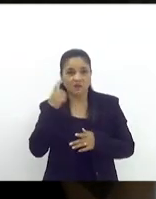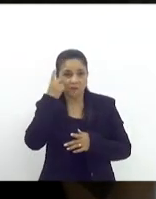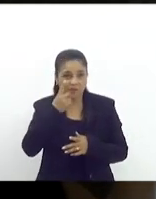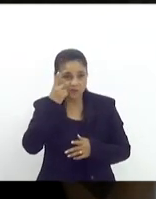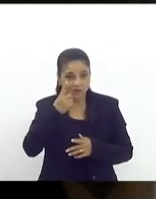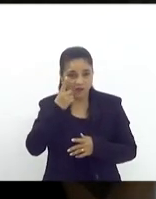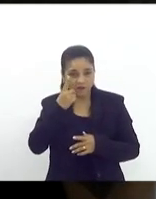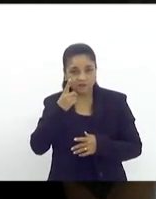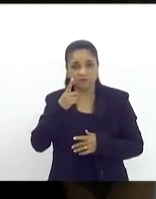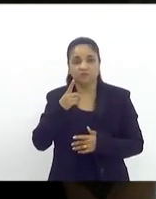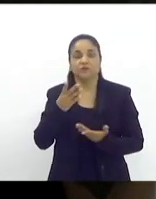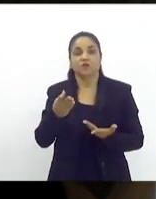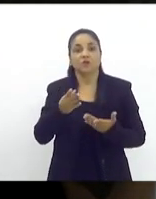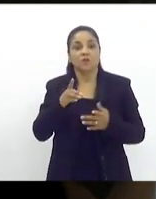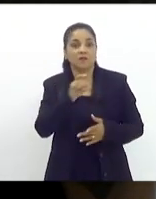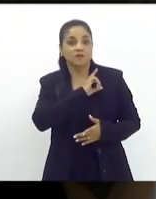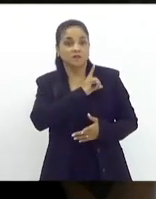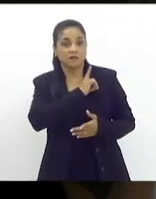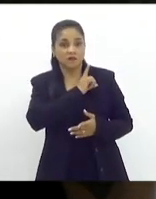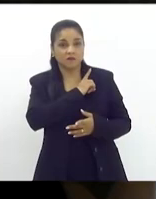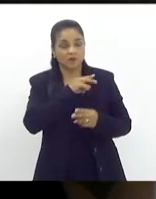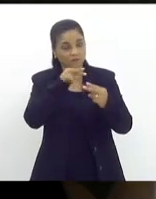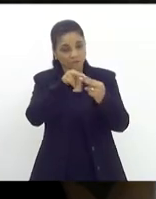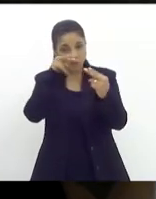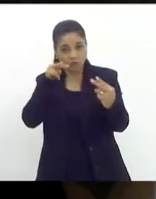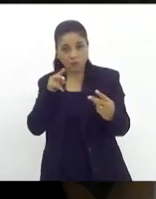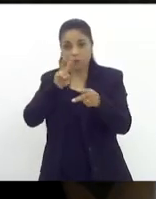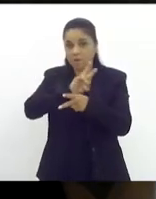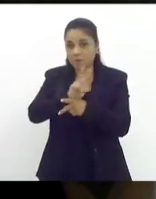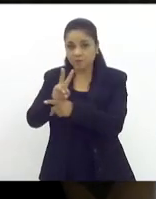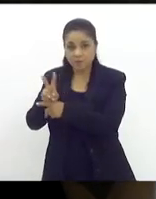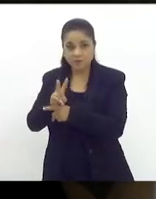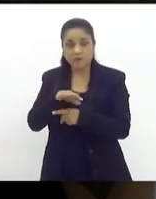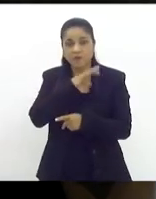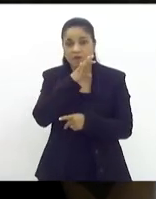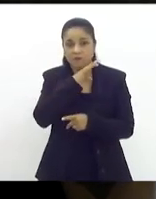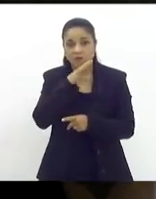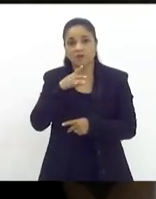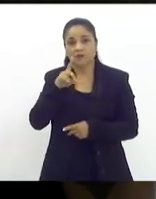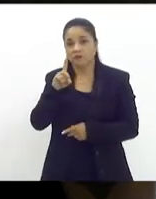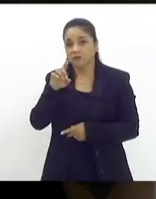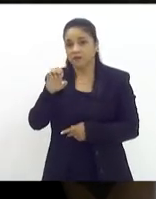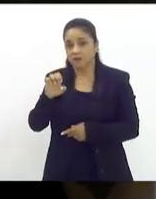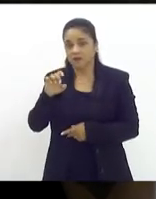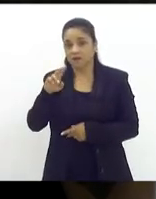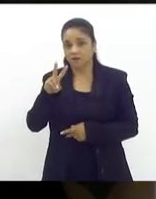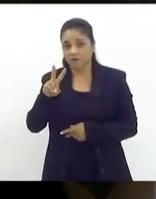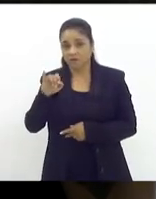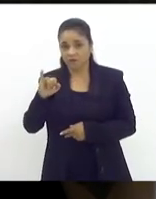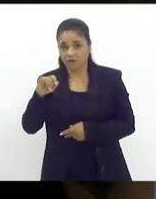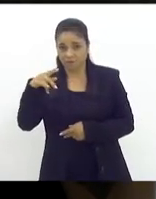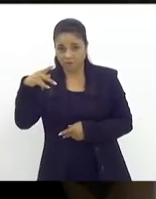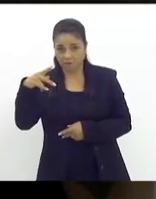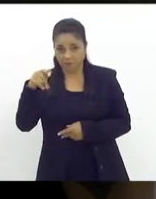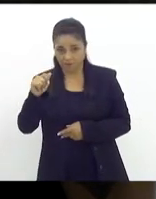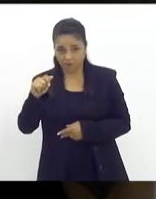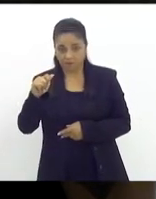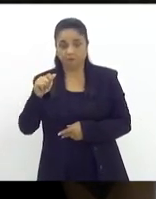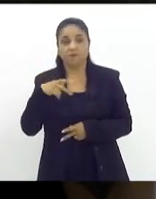criação de uma Delegacia Virtual de Proteção Animal, DEVIPA. Então, por similaridade, eu